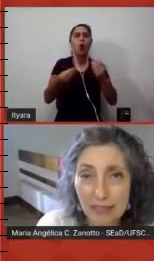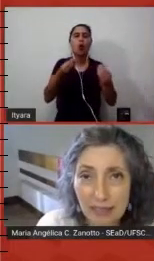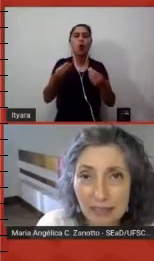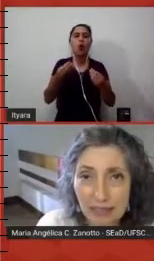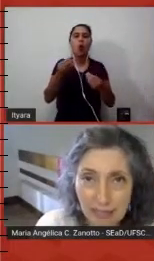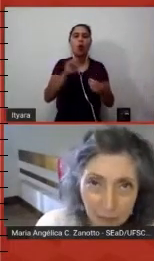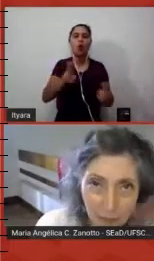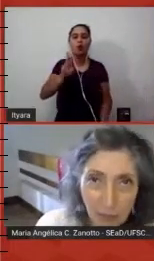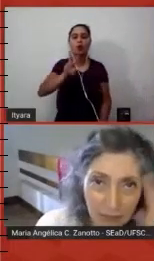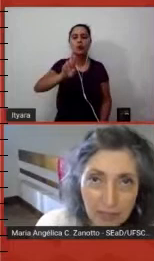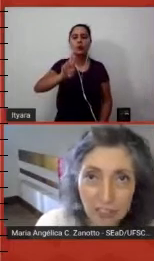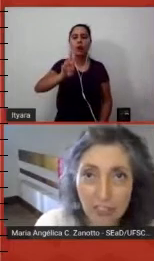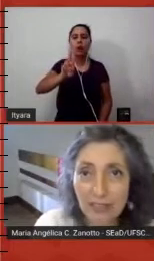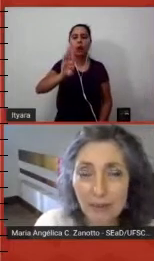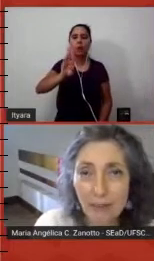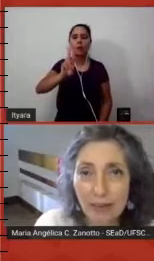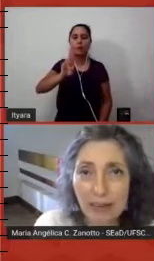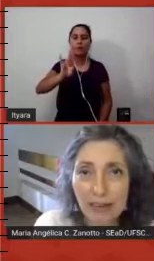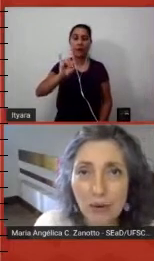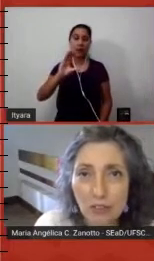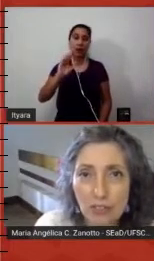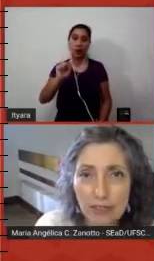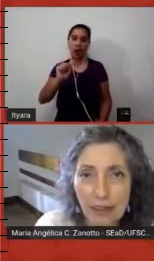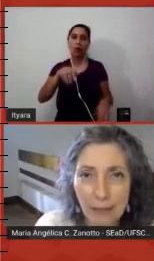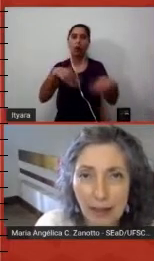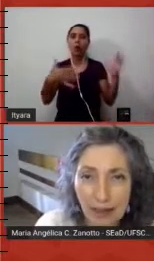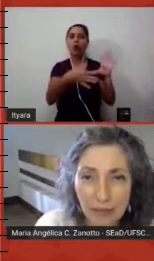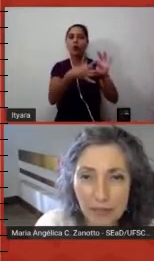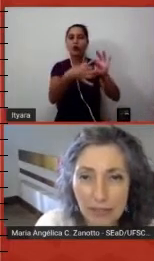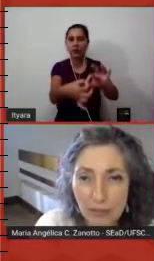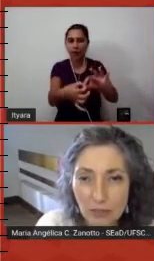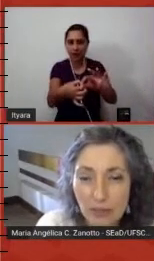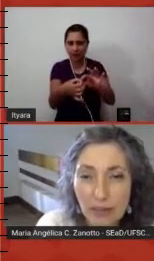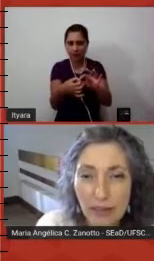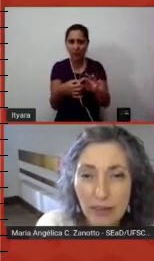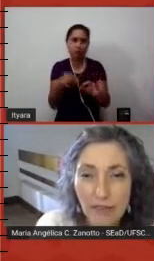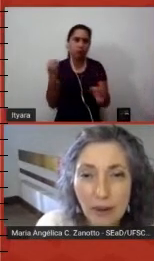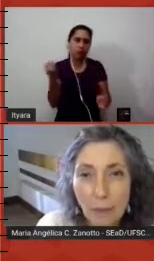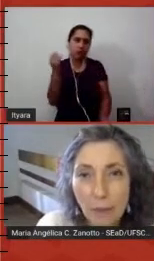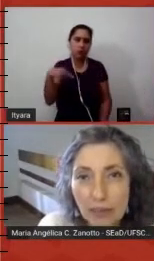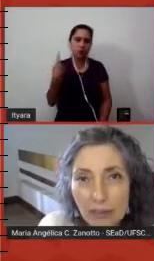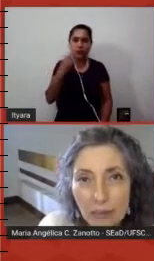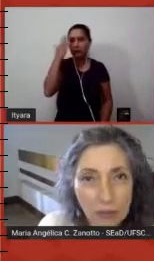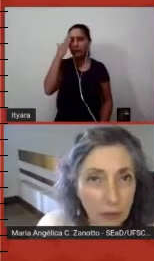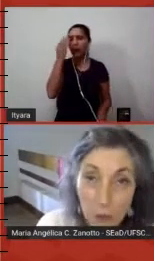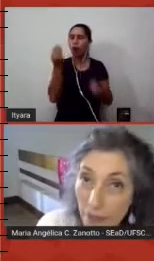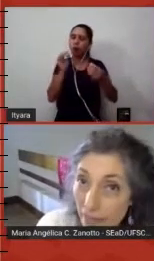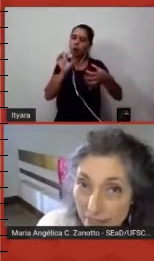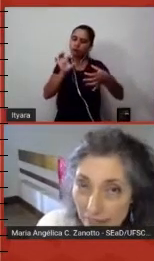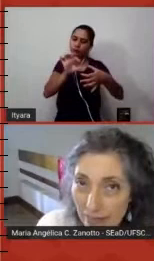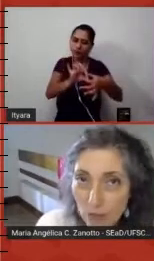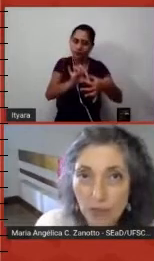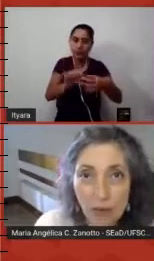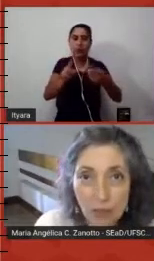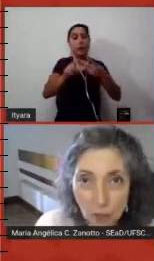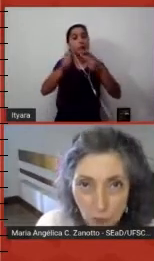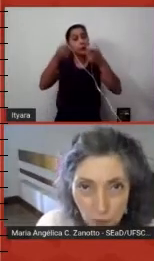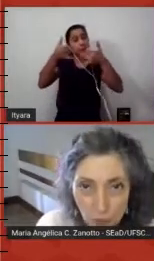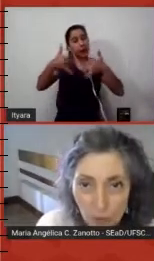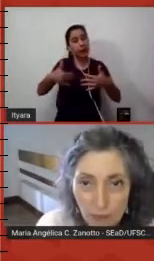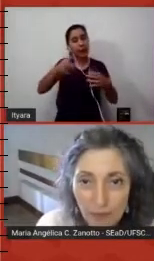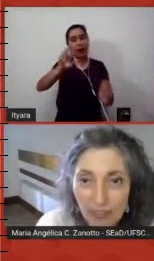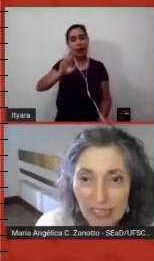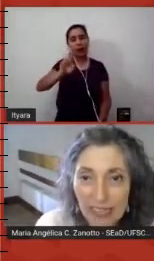se apresenta, que é sempre importante a gente saber, né, onde que está amarrado isso. Falar um pouquinho sobre rubrica, sem esgotar